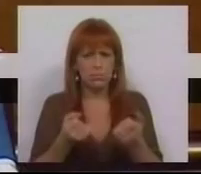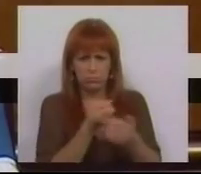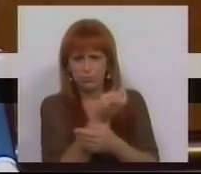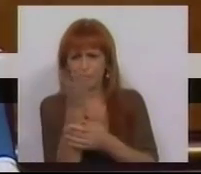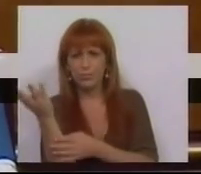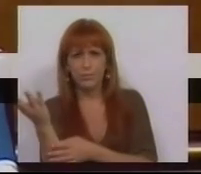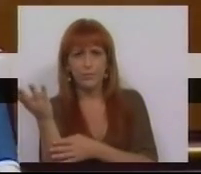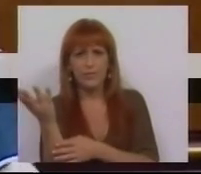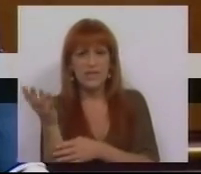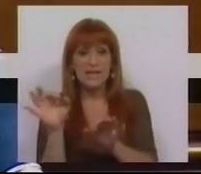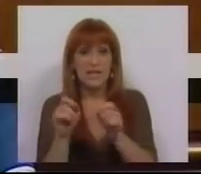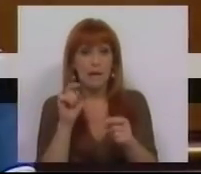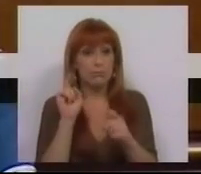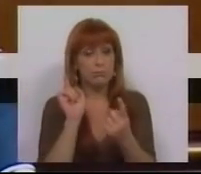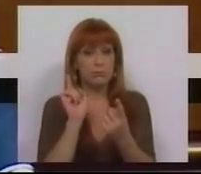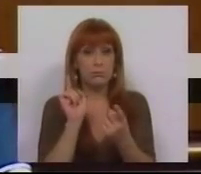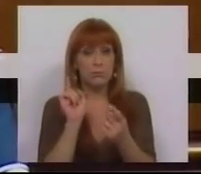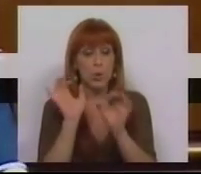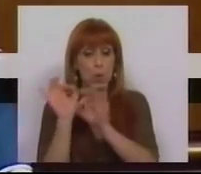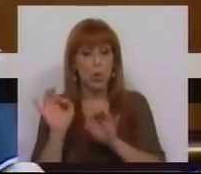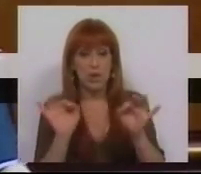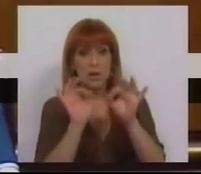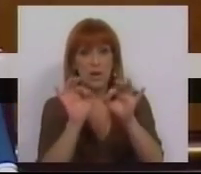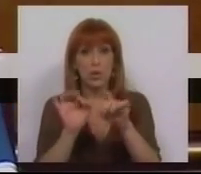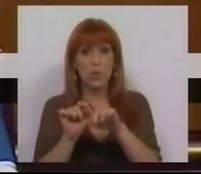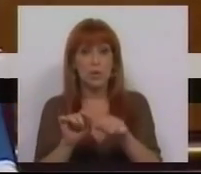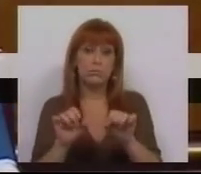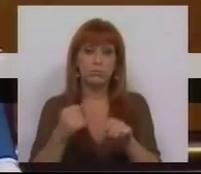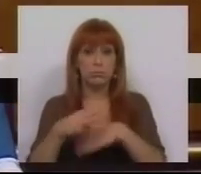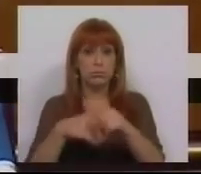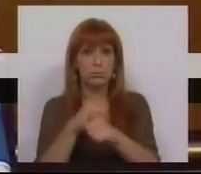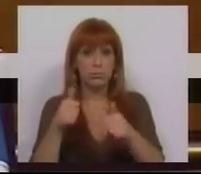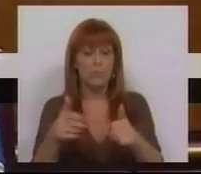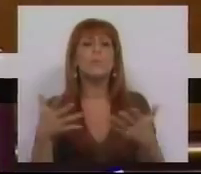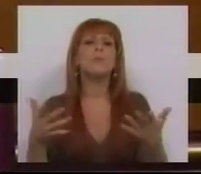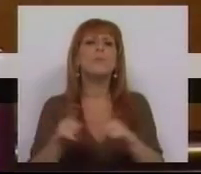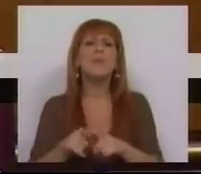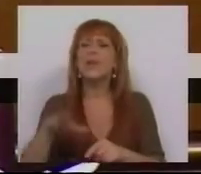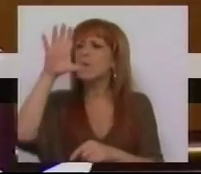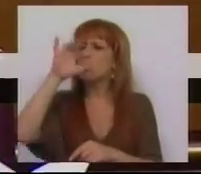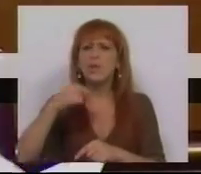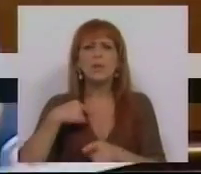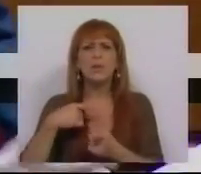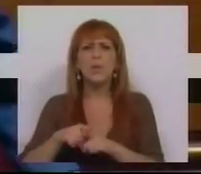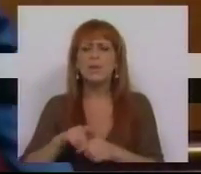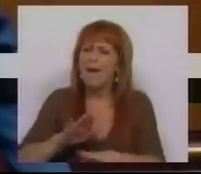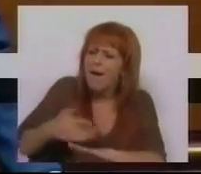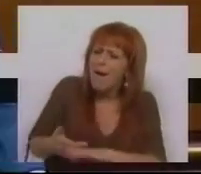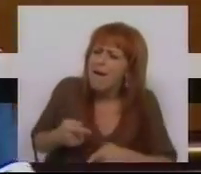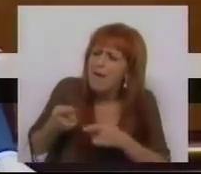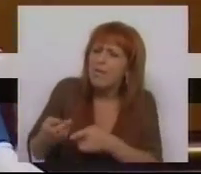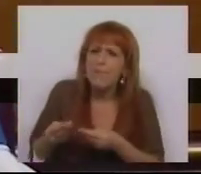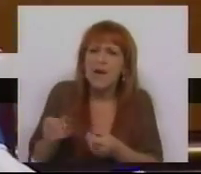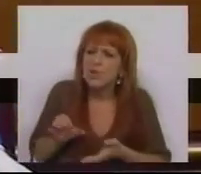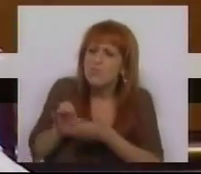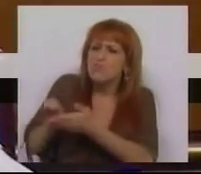rácios em termos de prestação de cuidados custo-eficientes e que o Estado tem vindo a reforçar os